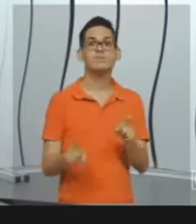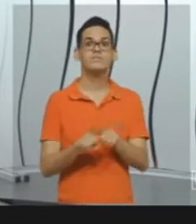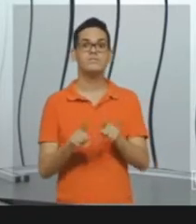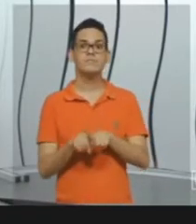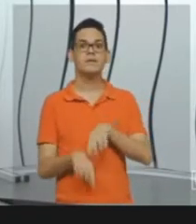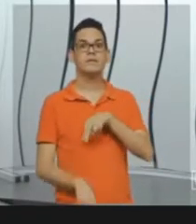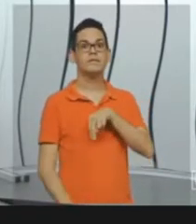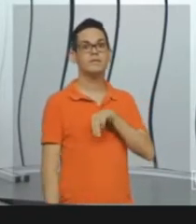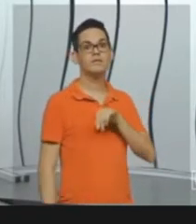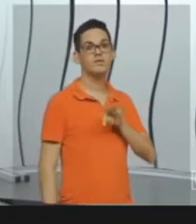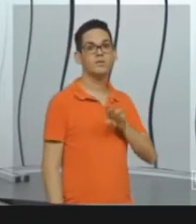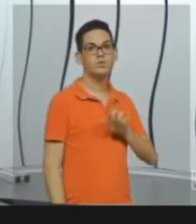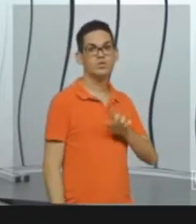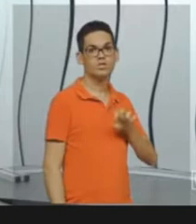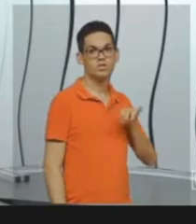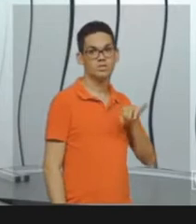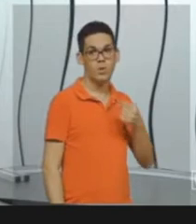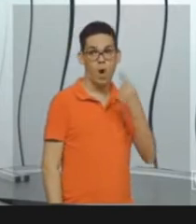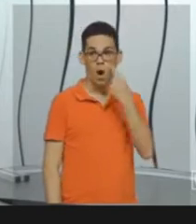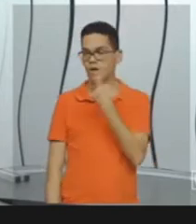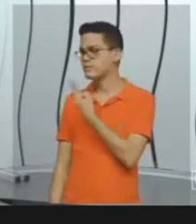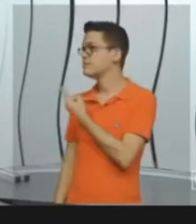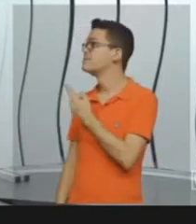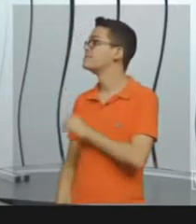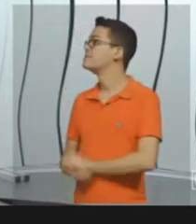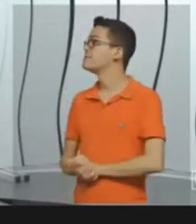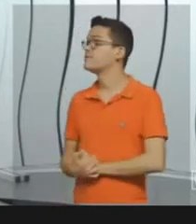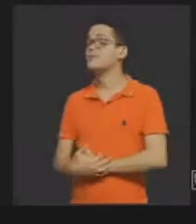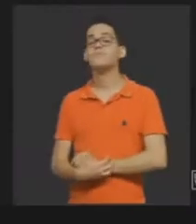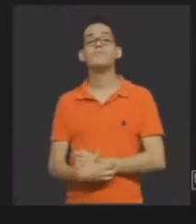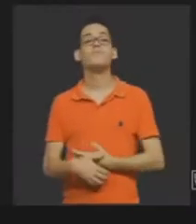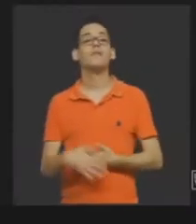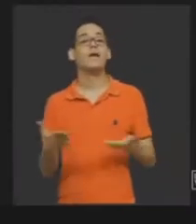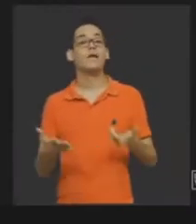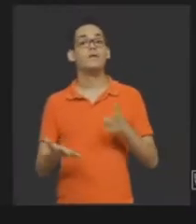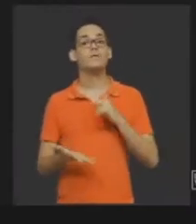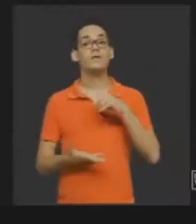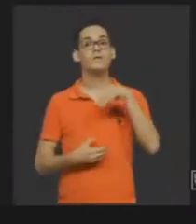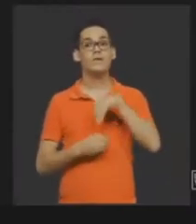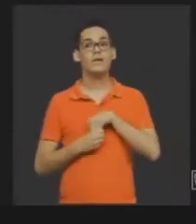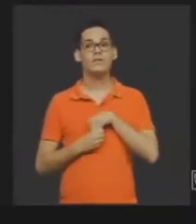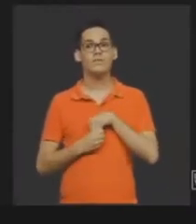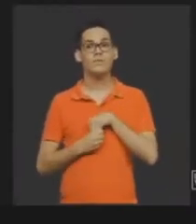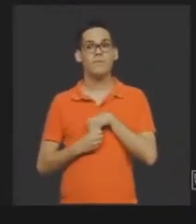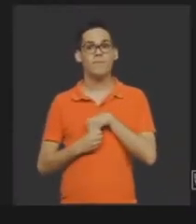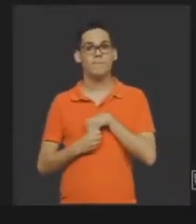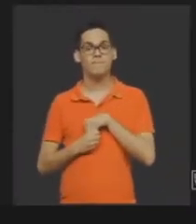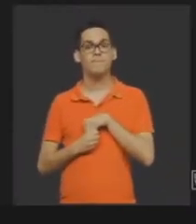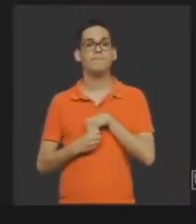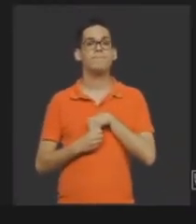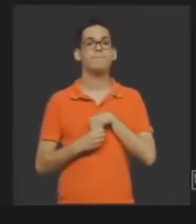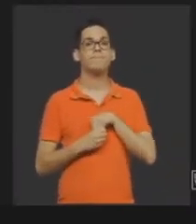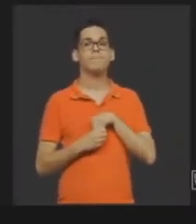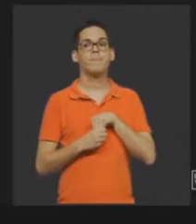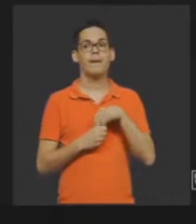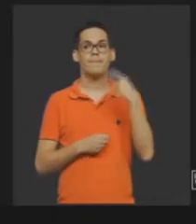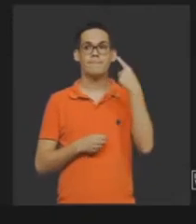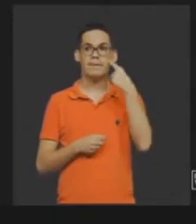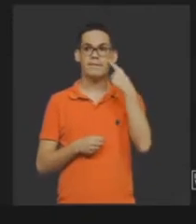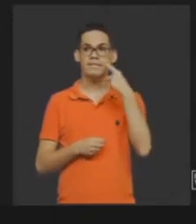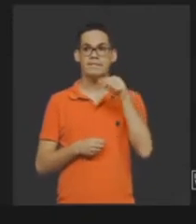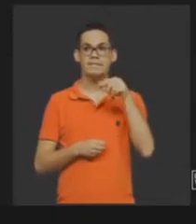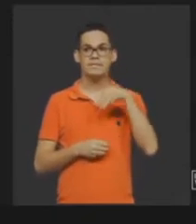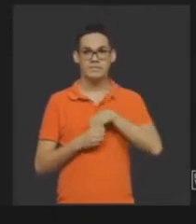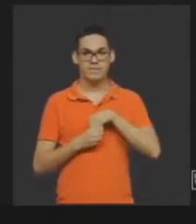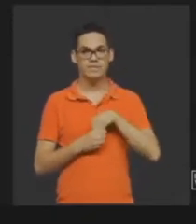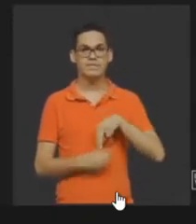bases nitrogenadas. Veja aqui. Nós temos uma base nitrogenada. Quando eu falo base nitrogenada, pense que ela tem